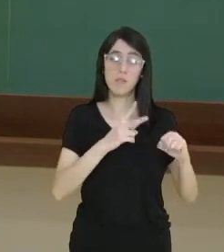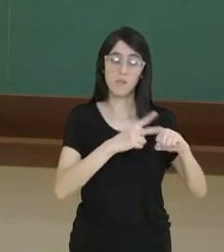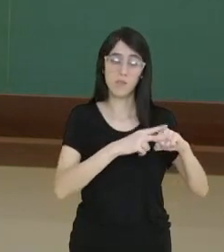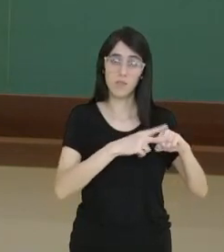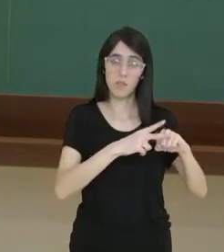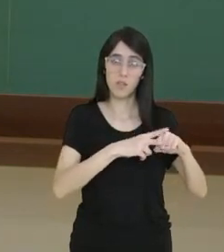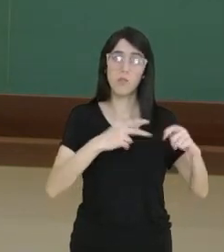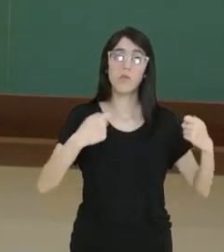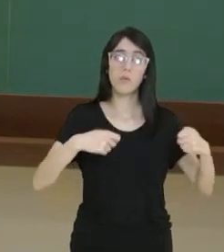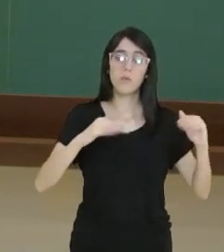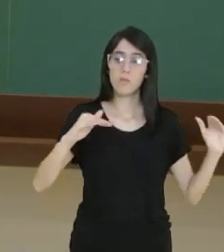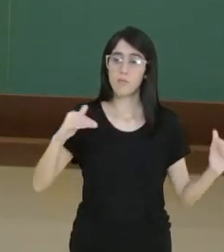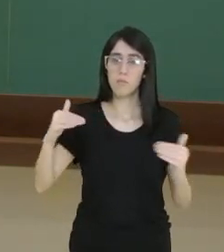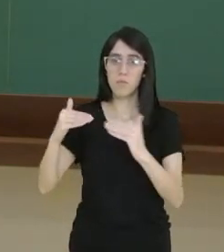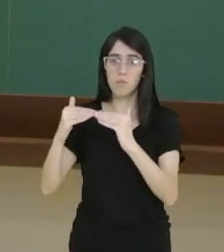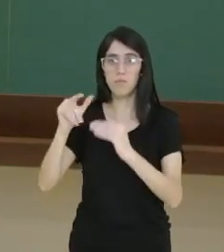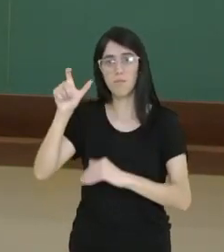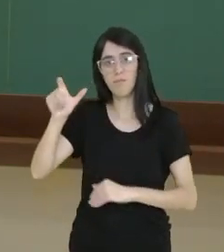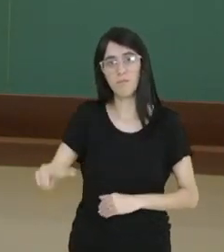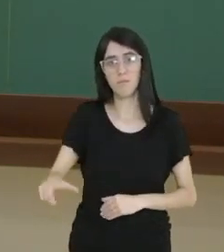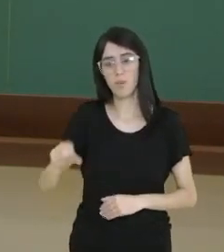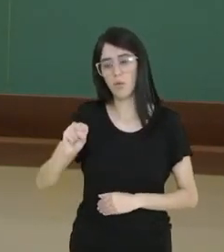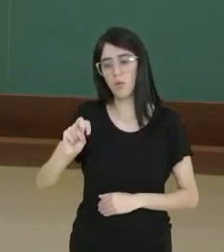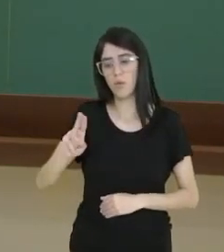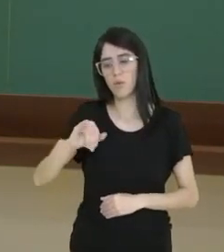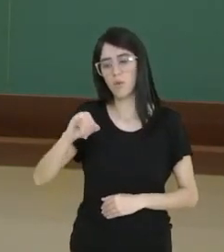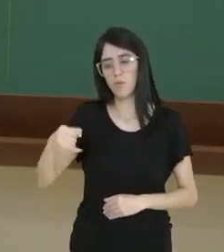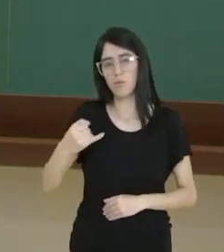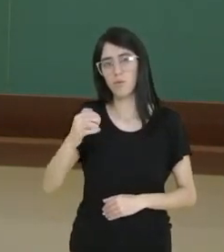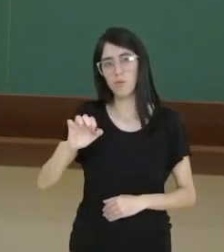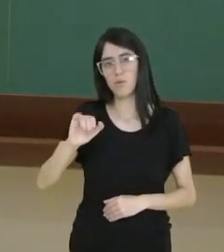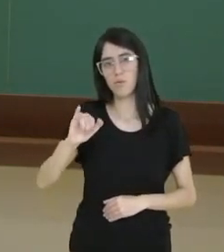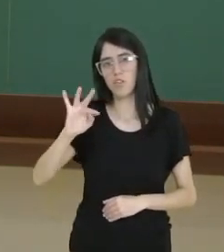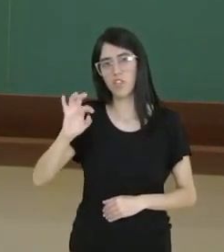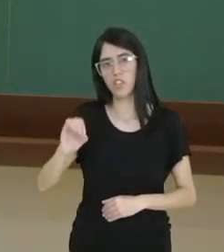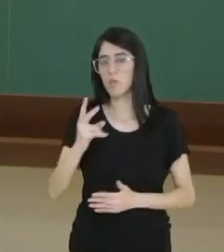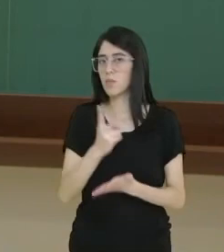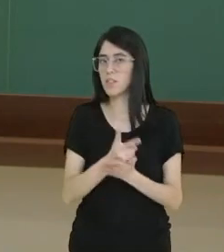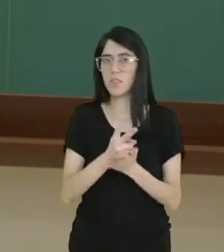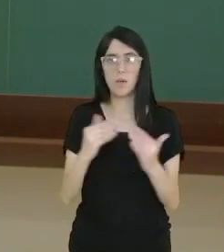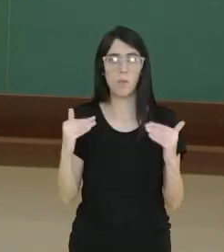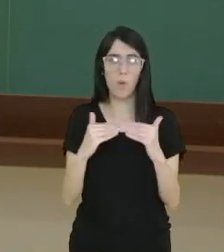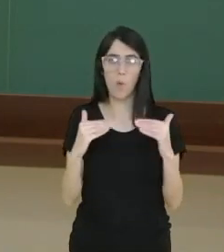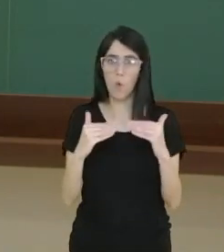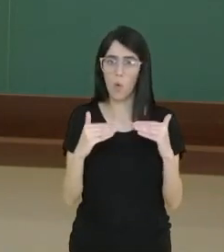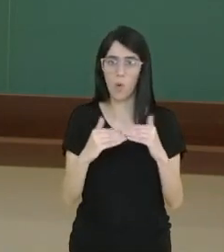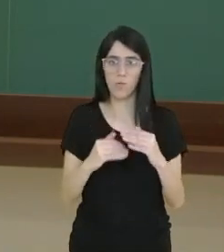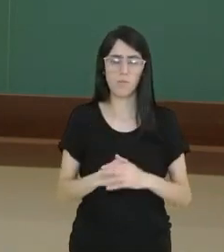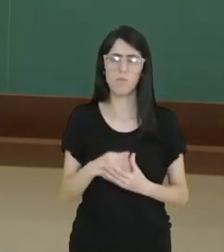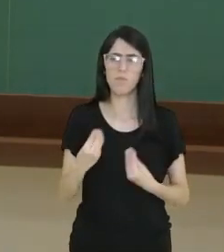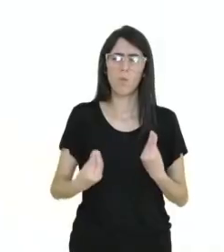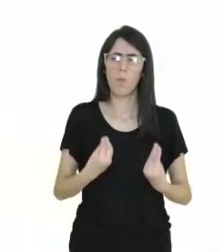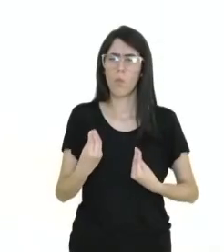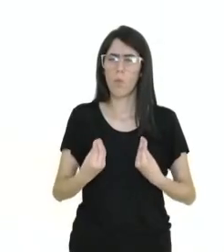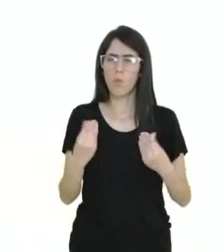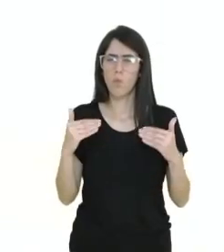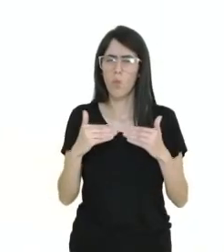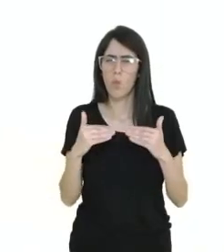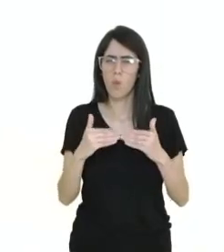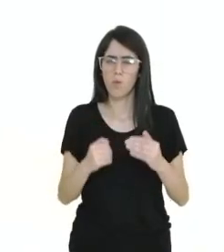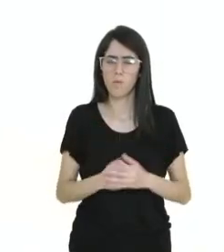com o sujeito. Sempre, sempre, sempre vai precisar concordar com o sujeito. De que forma?